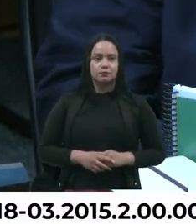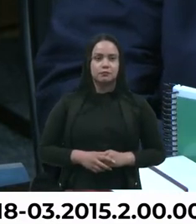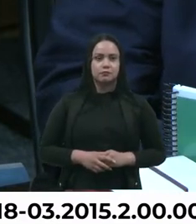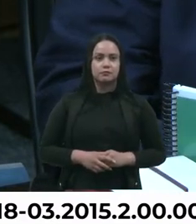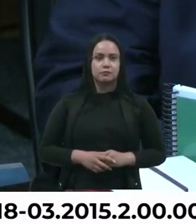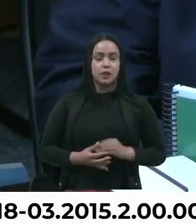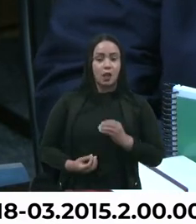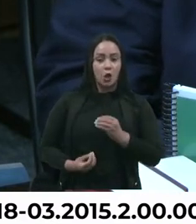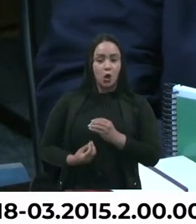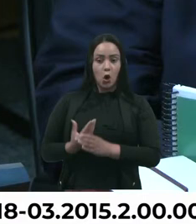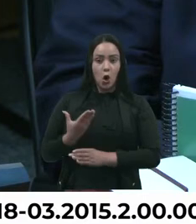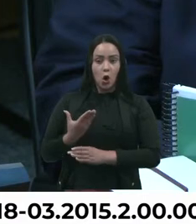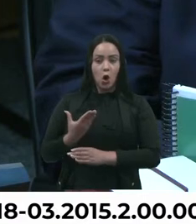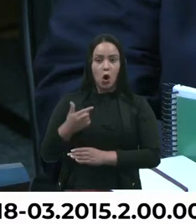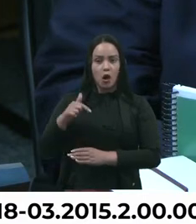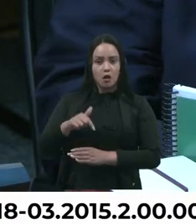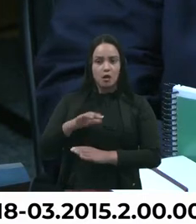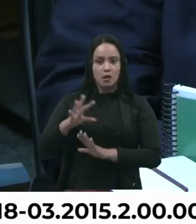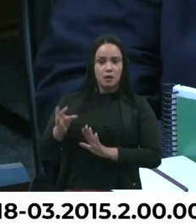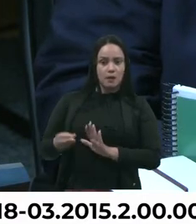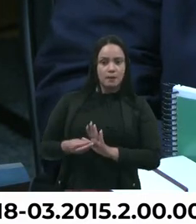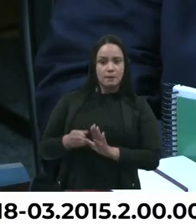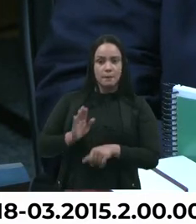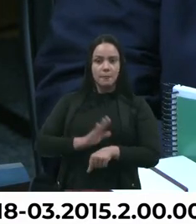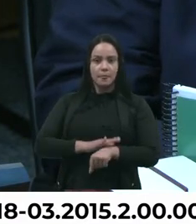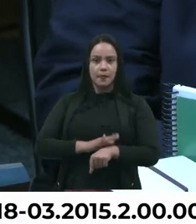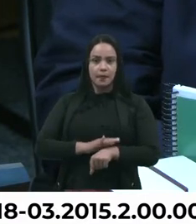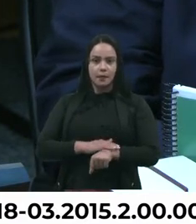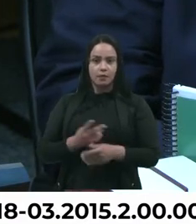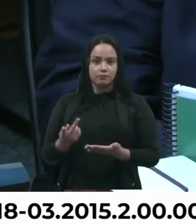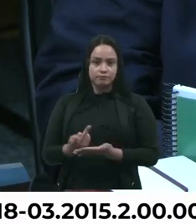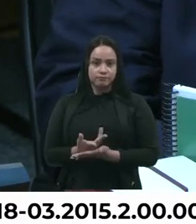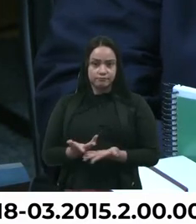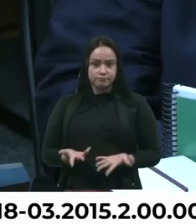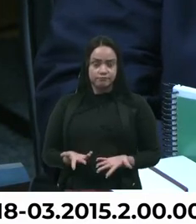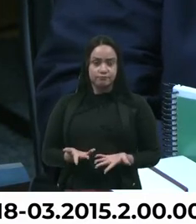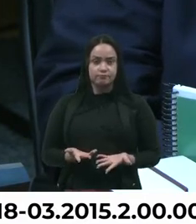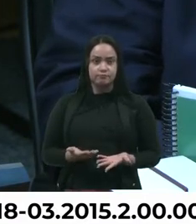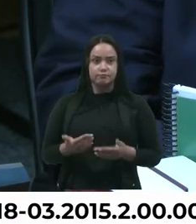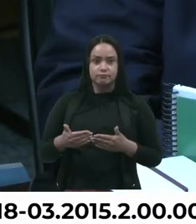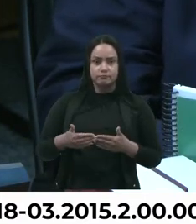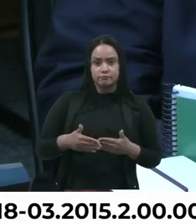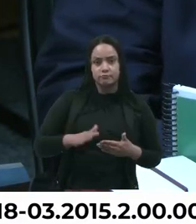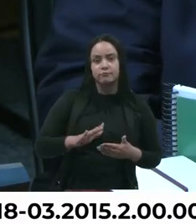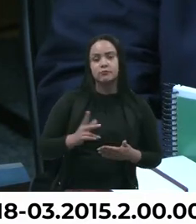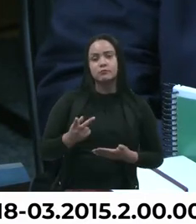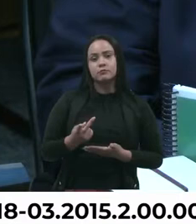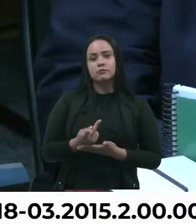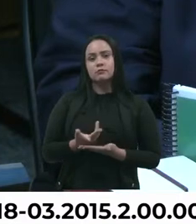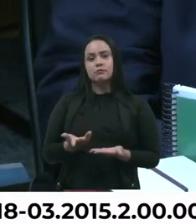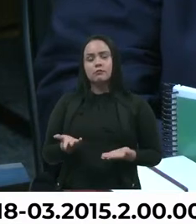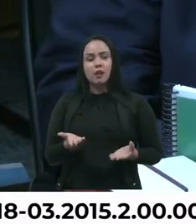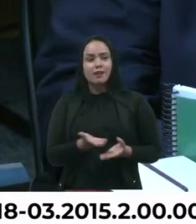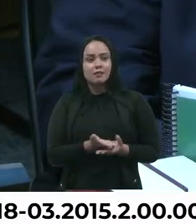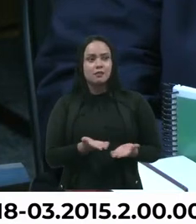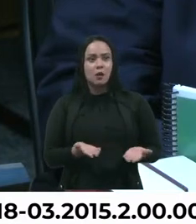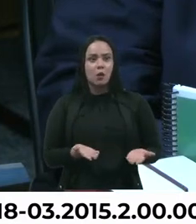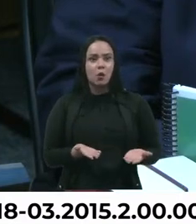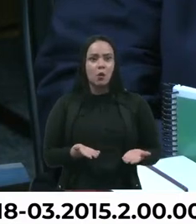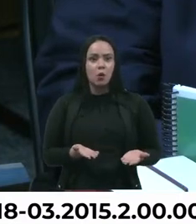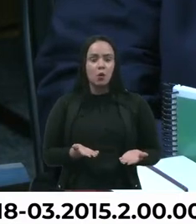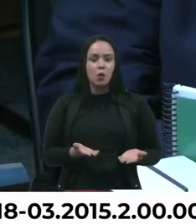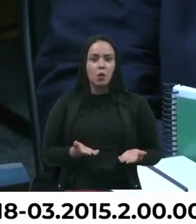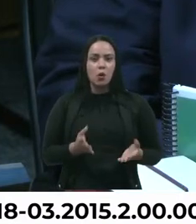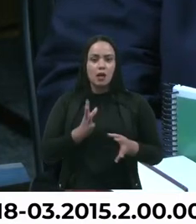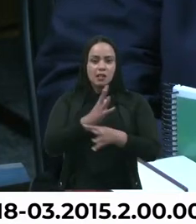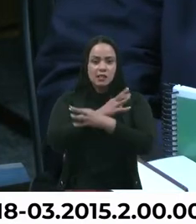Se criou aqui uma intempestividade em decorrência de uma ação